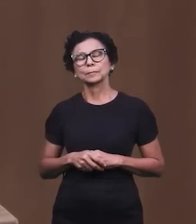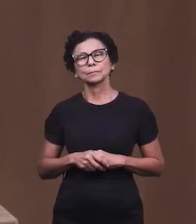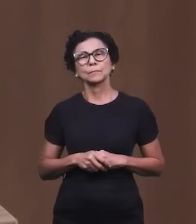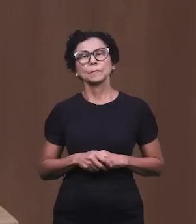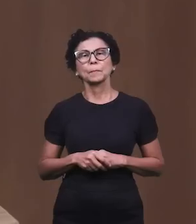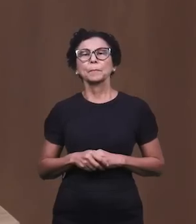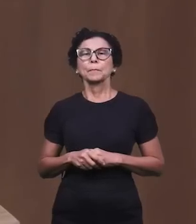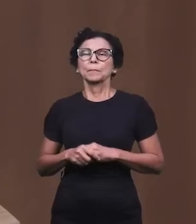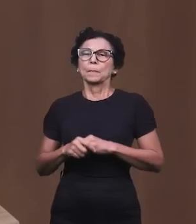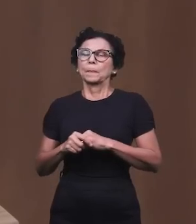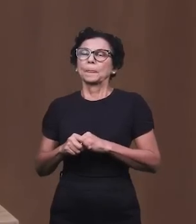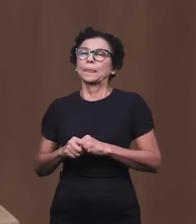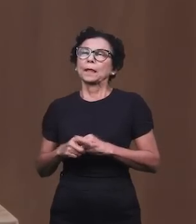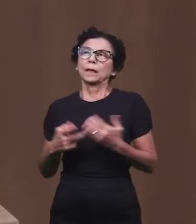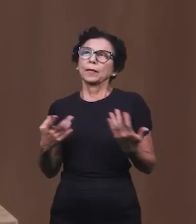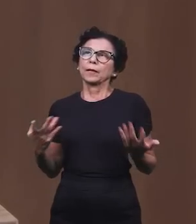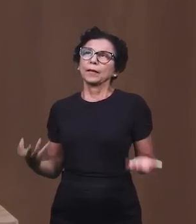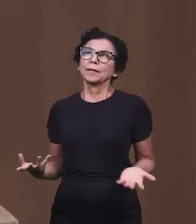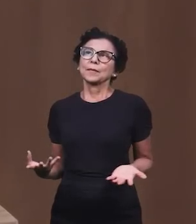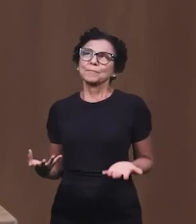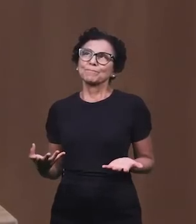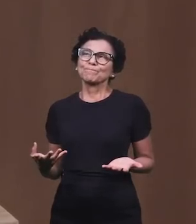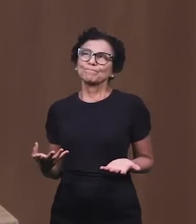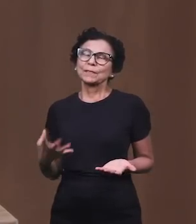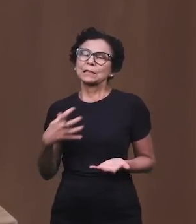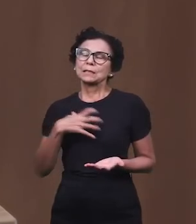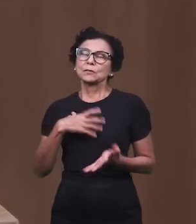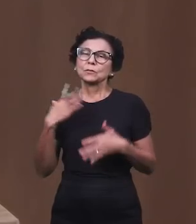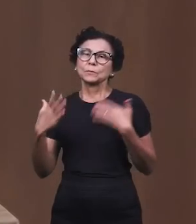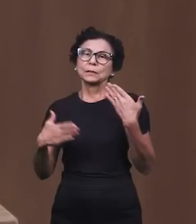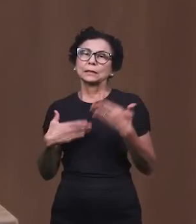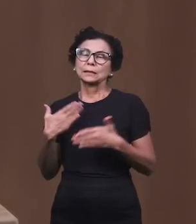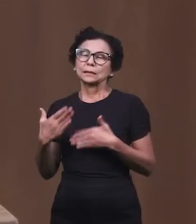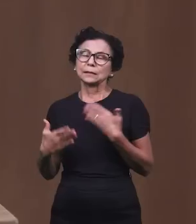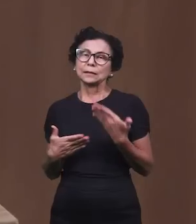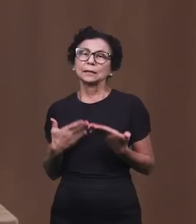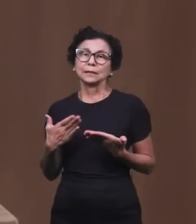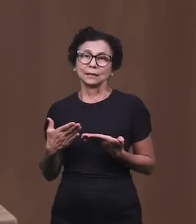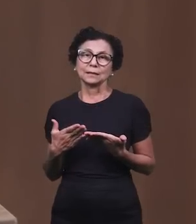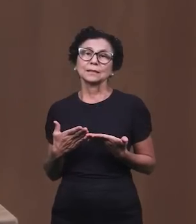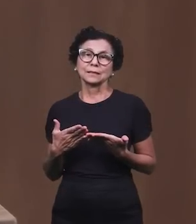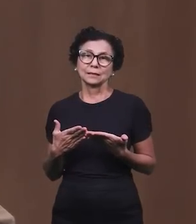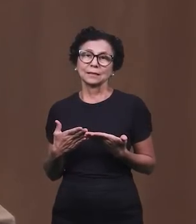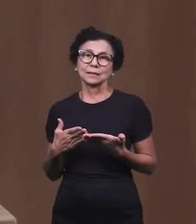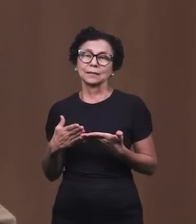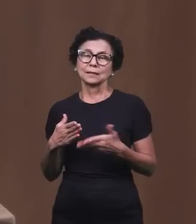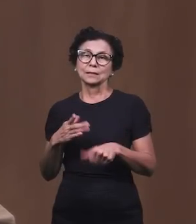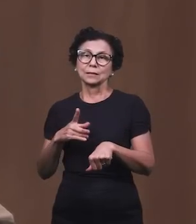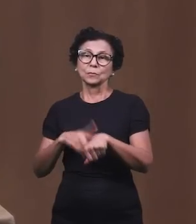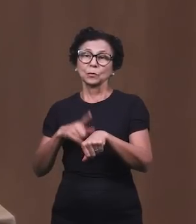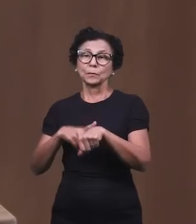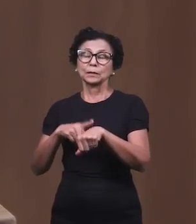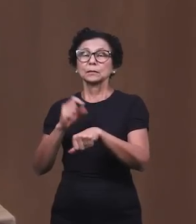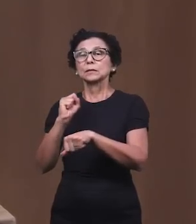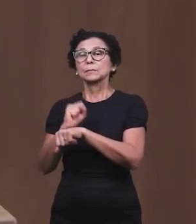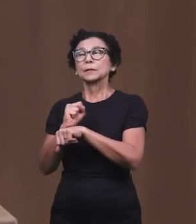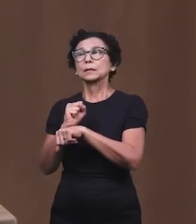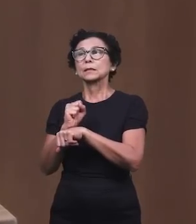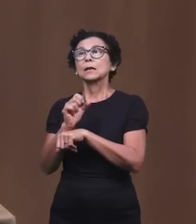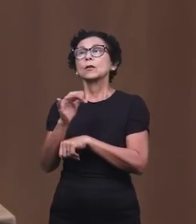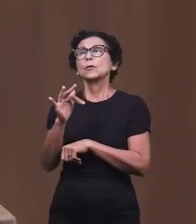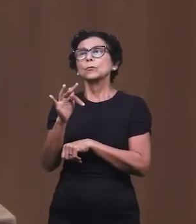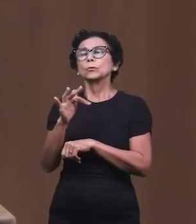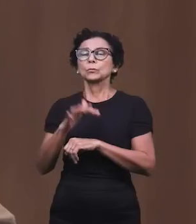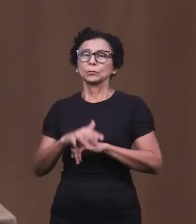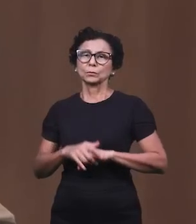Senhor quando nós temos esta alegria. Porque a palavra diz assim, alegrai-vos na esperança,